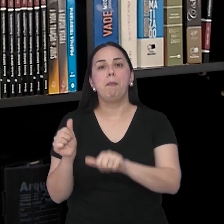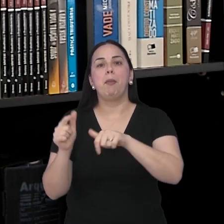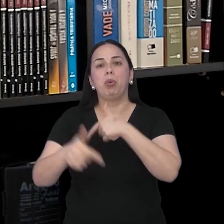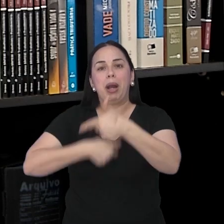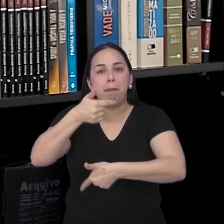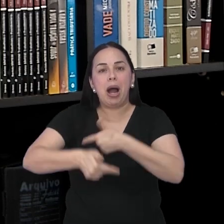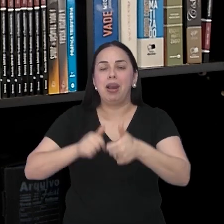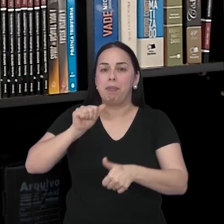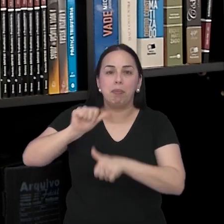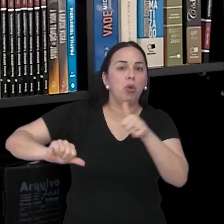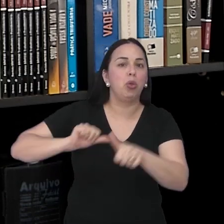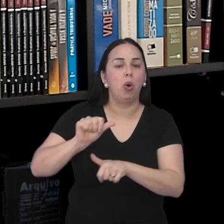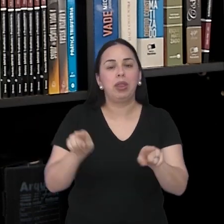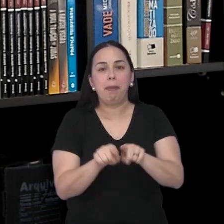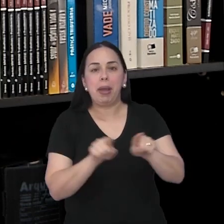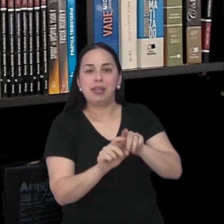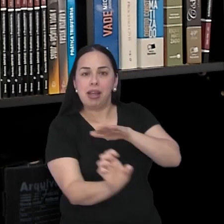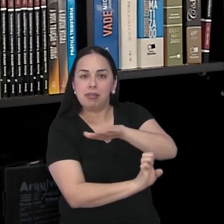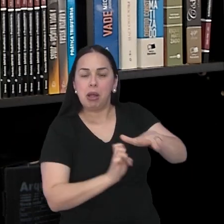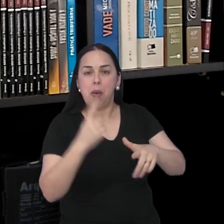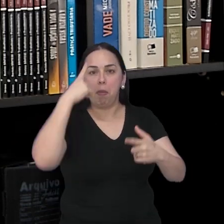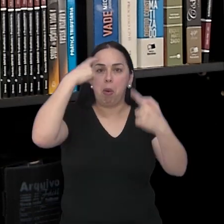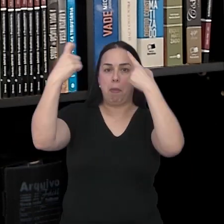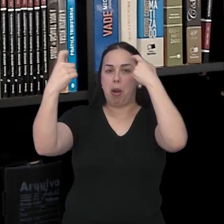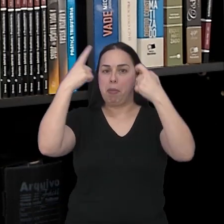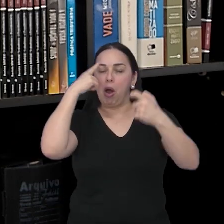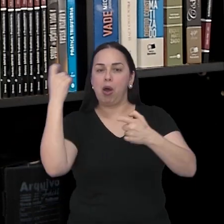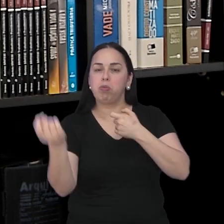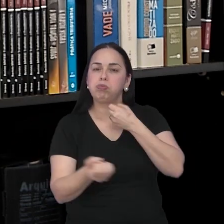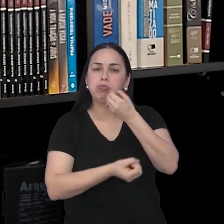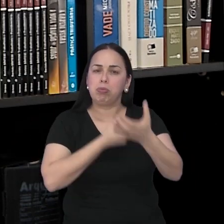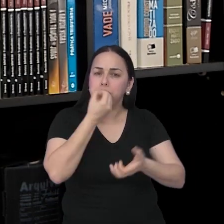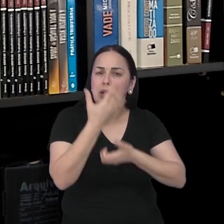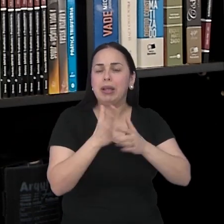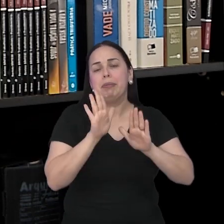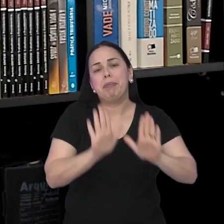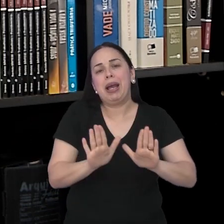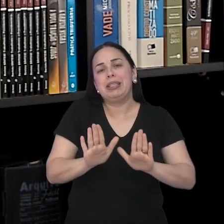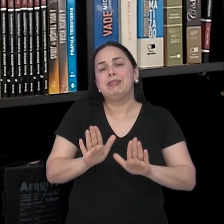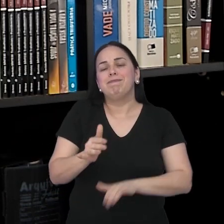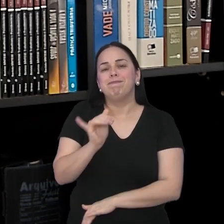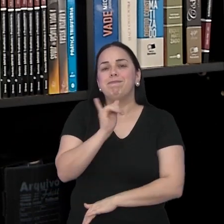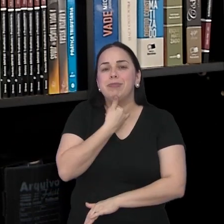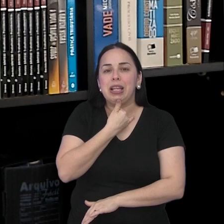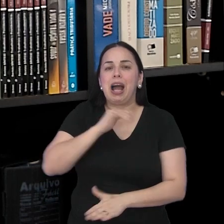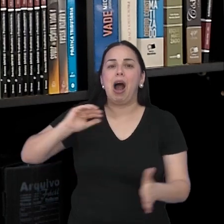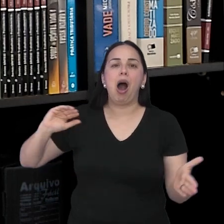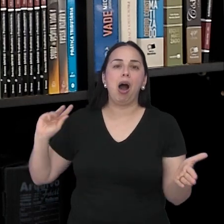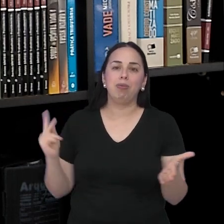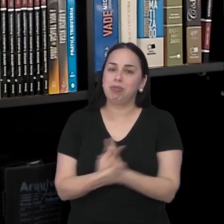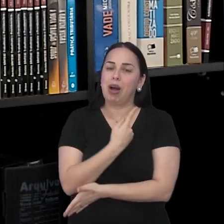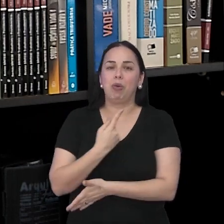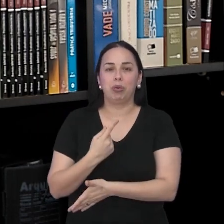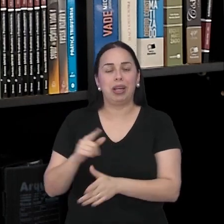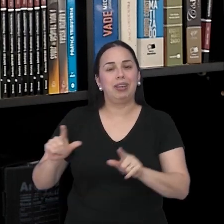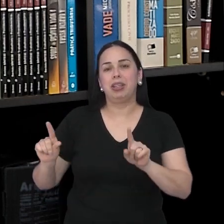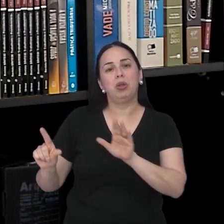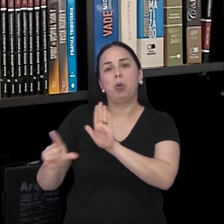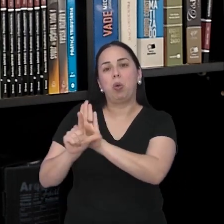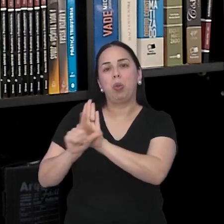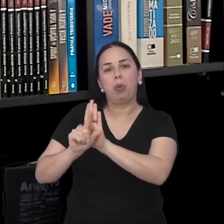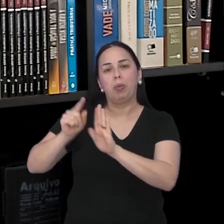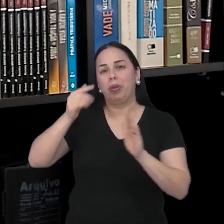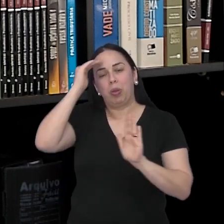pandemia trouxe algumas novas possibilidades, novas ideias aos empregados e empregadores. E essas novas ideias,